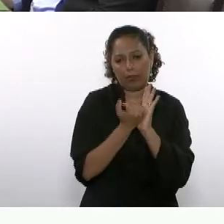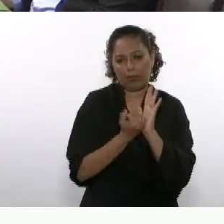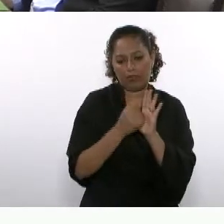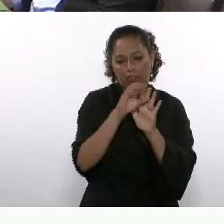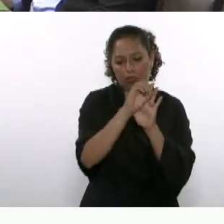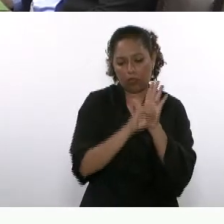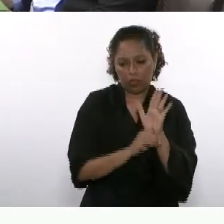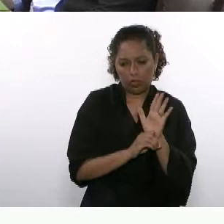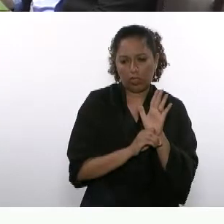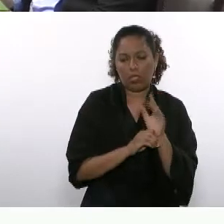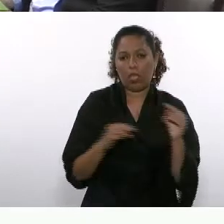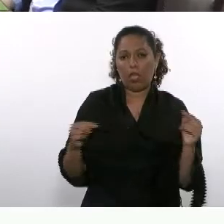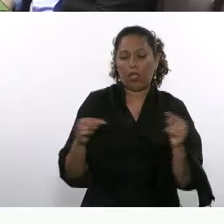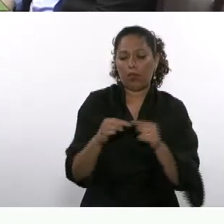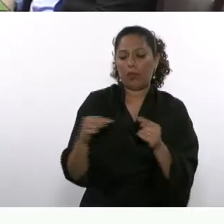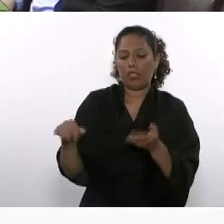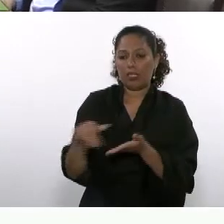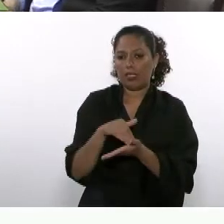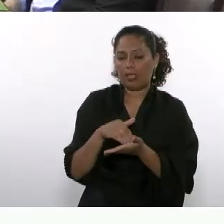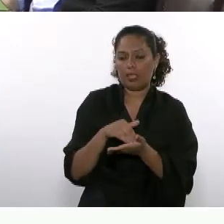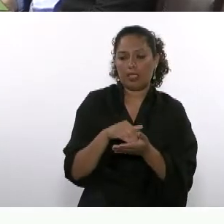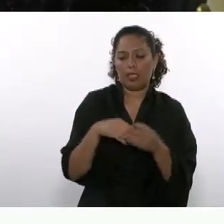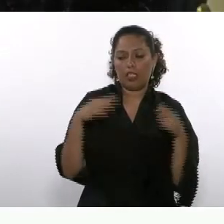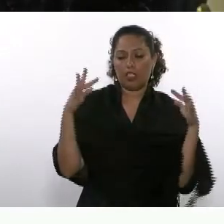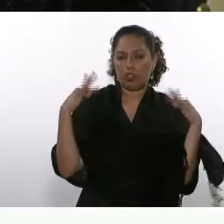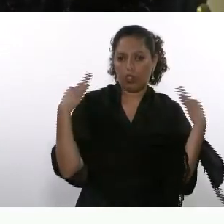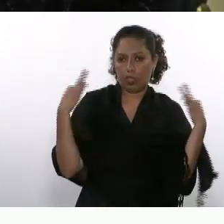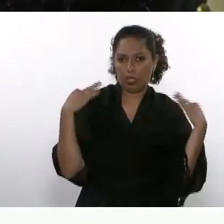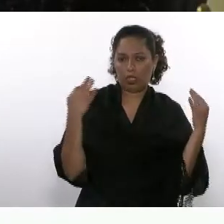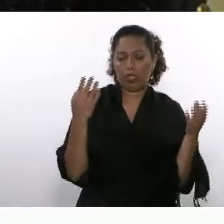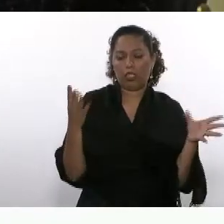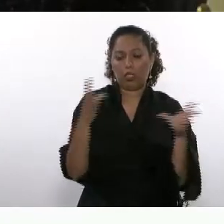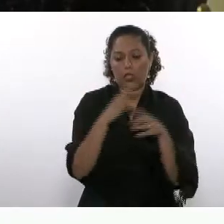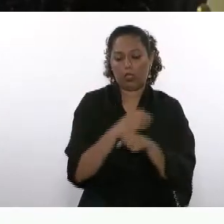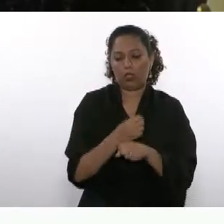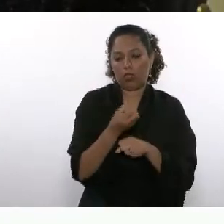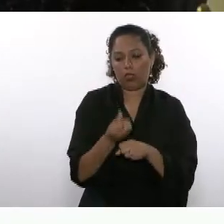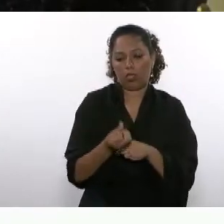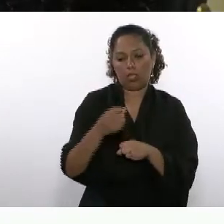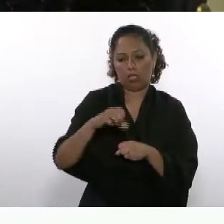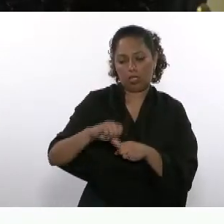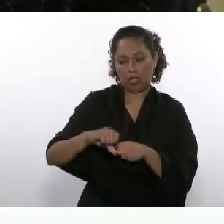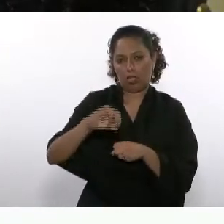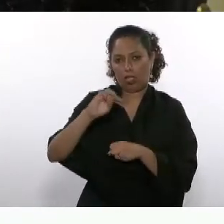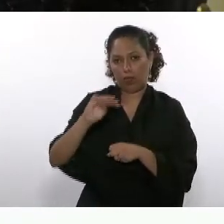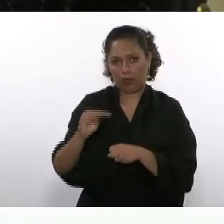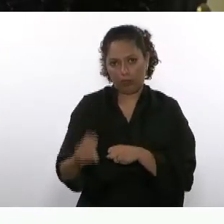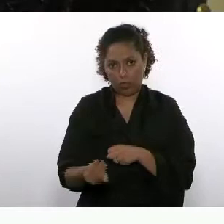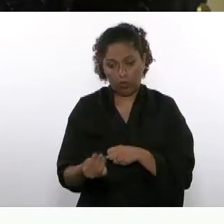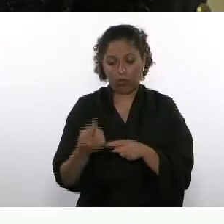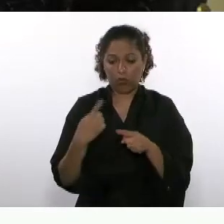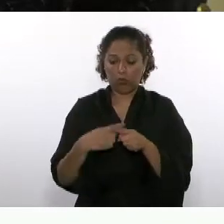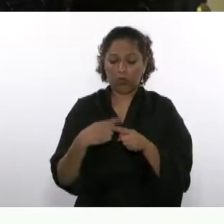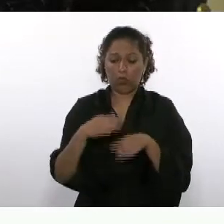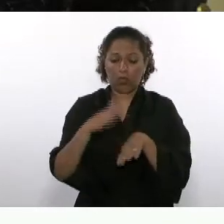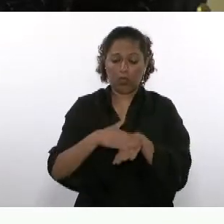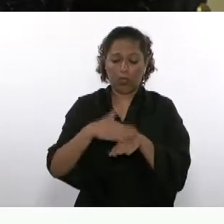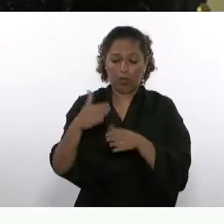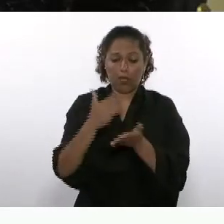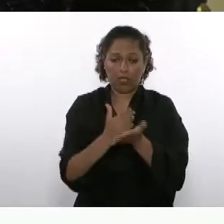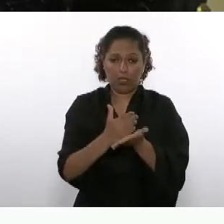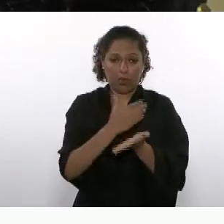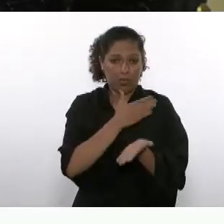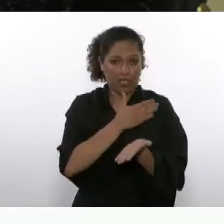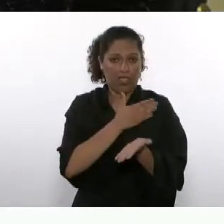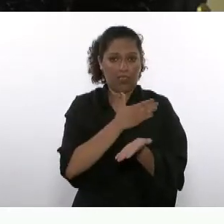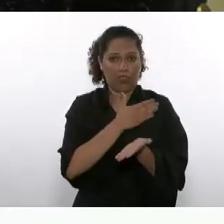é destinada à Secretaria de Turismo, né? 69 milhões, que é um impacto muito grande, porque mais da metade do orçamento